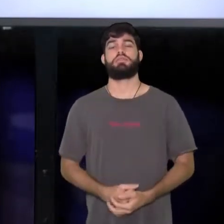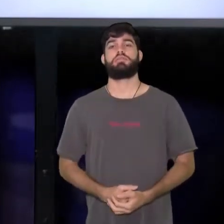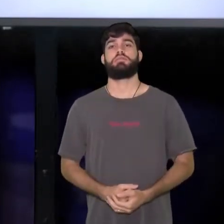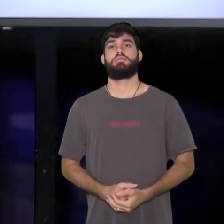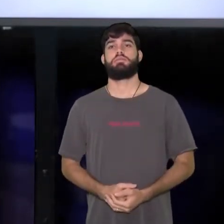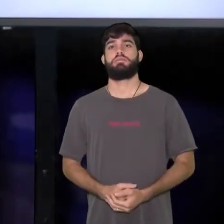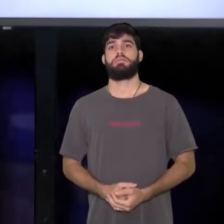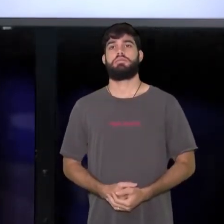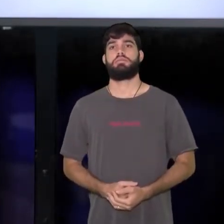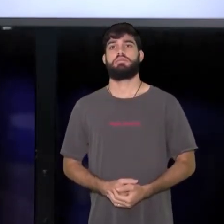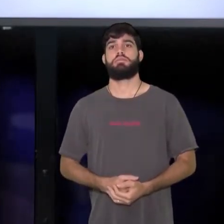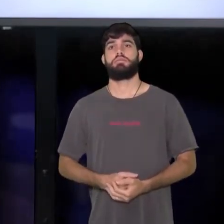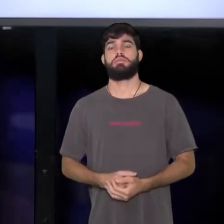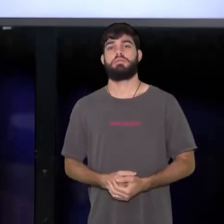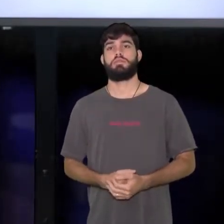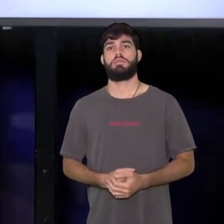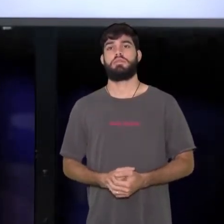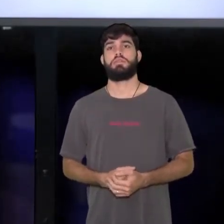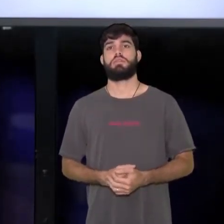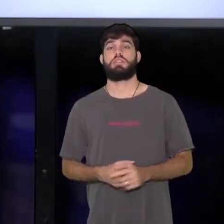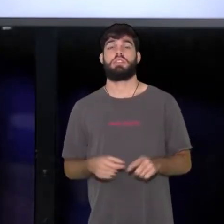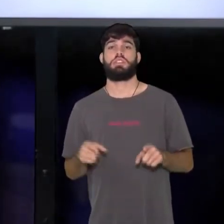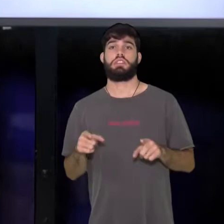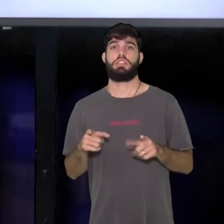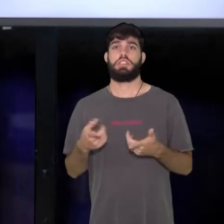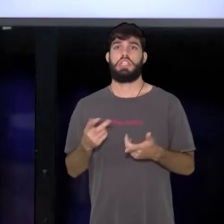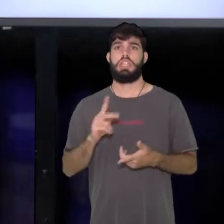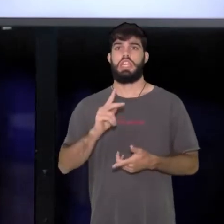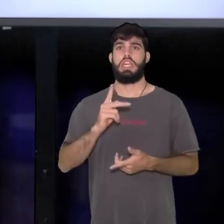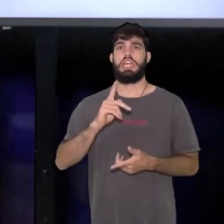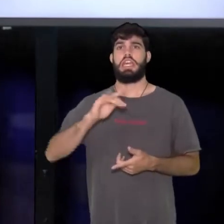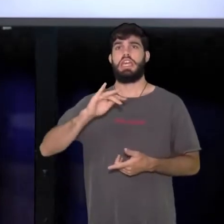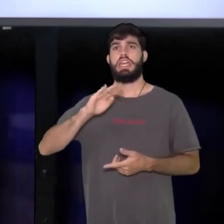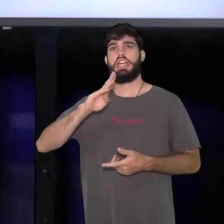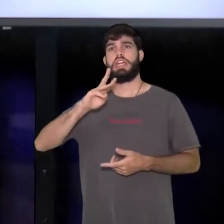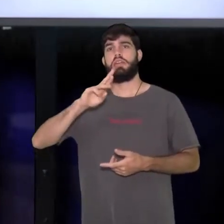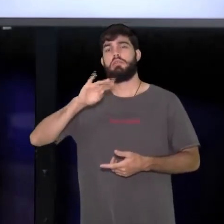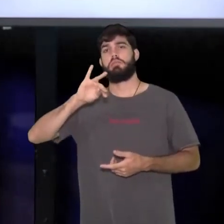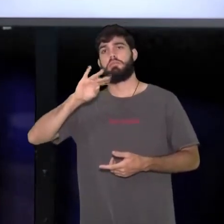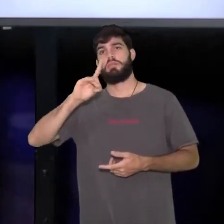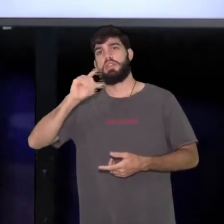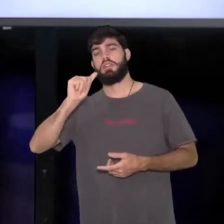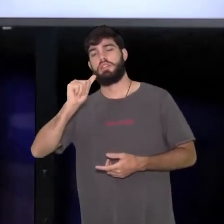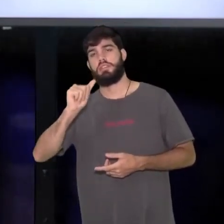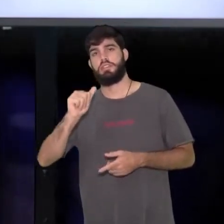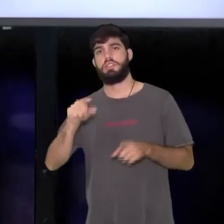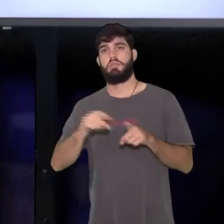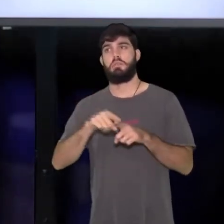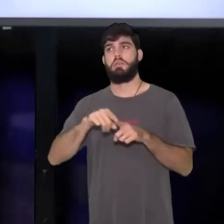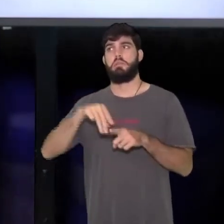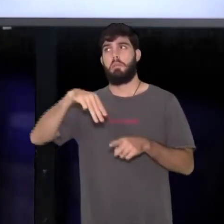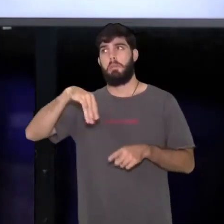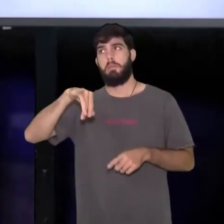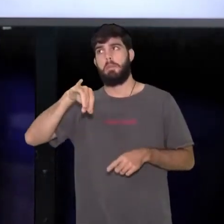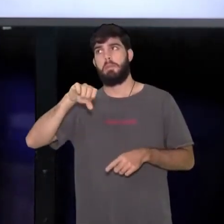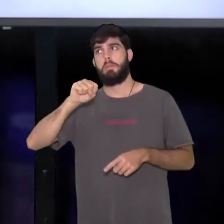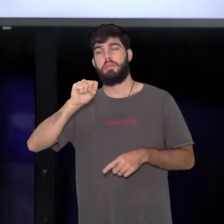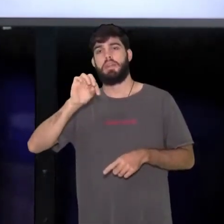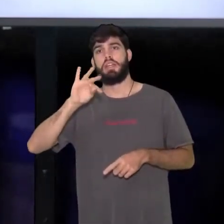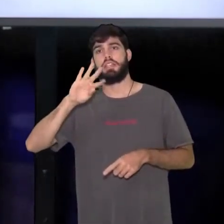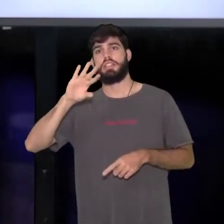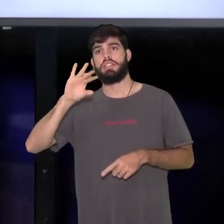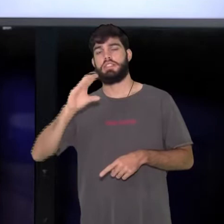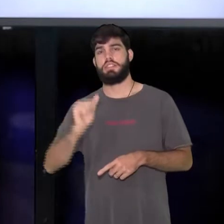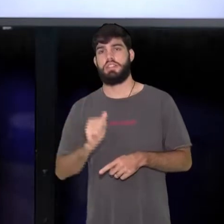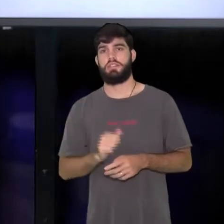tenho a linguagem híbrida ou a linguagem mista, como você preferir chamar, que é a junção de elementos verbais e não